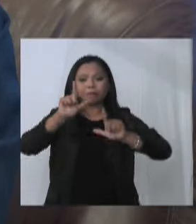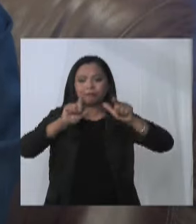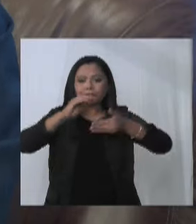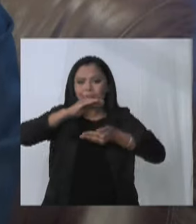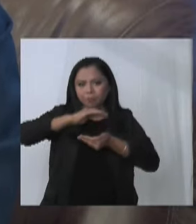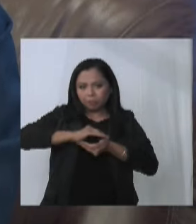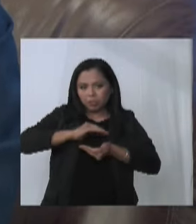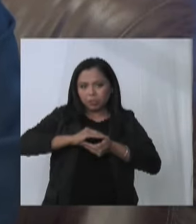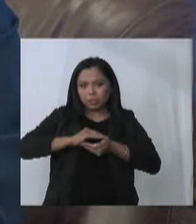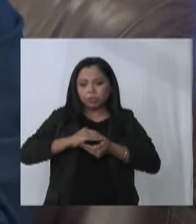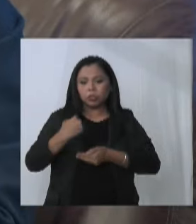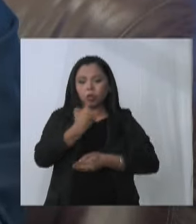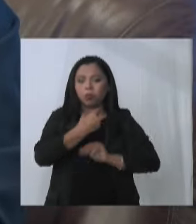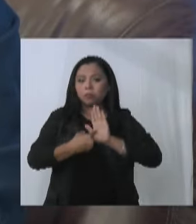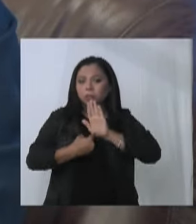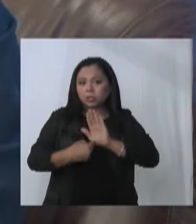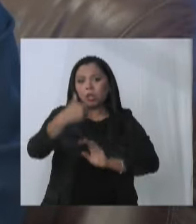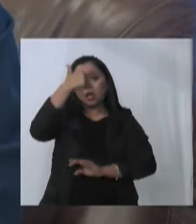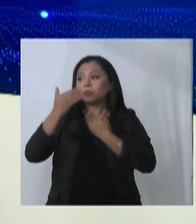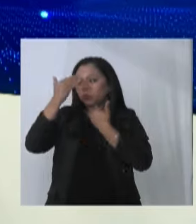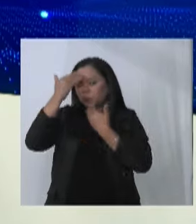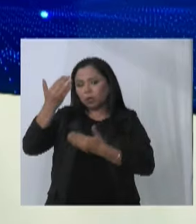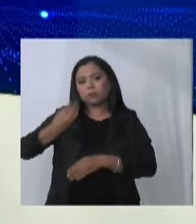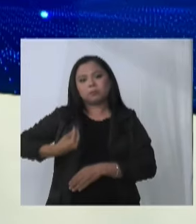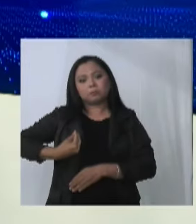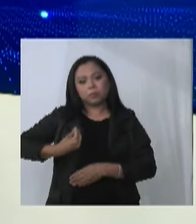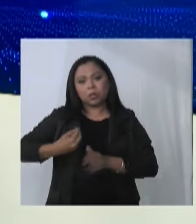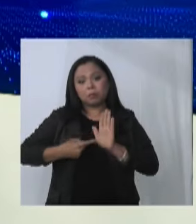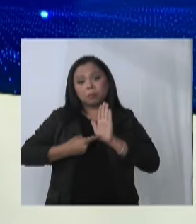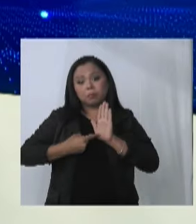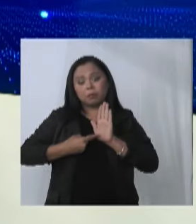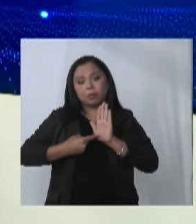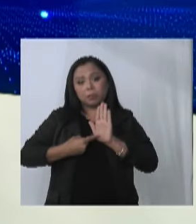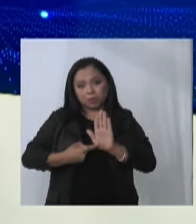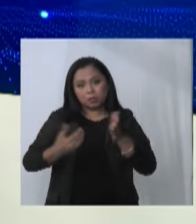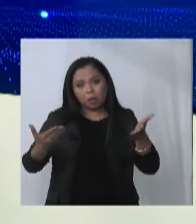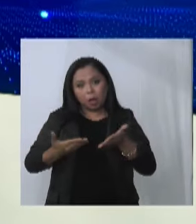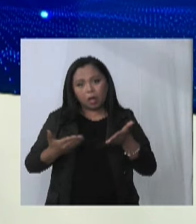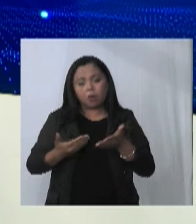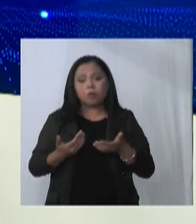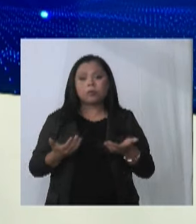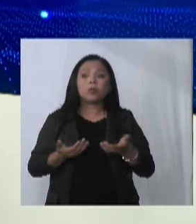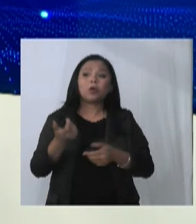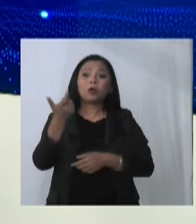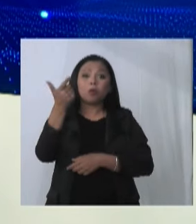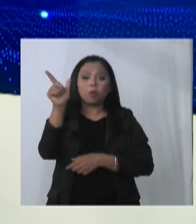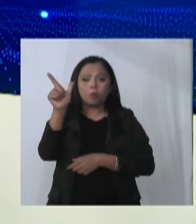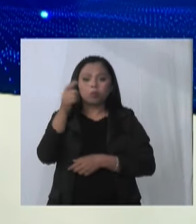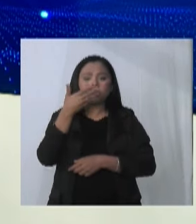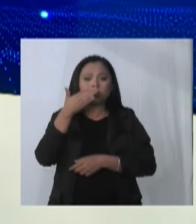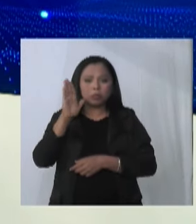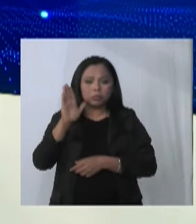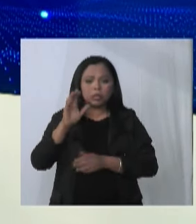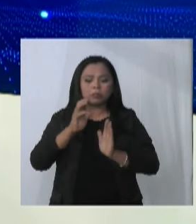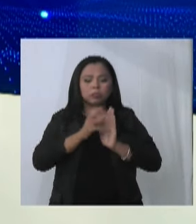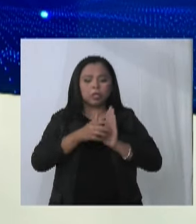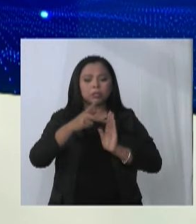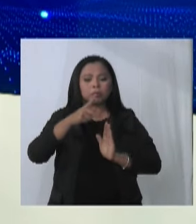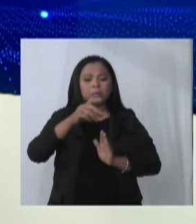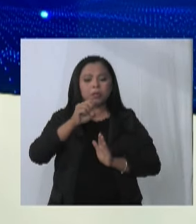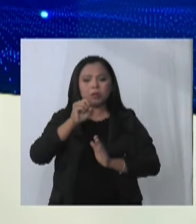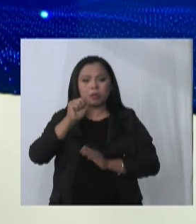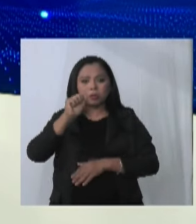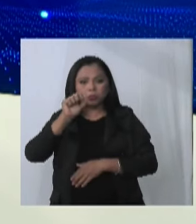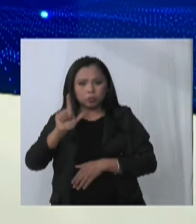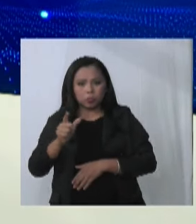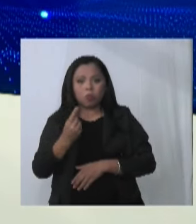nos apresentando. Eu sou Talcírio Alencar. Agora, a vez do candidato do PSOL, Francinaldo Leão, que faz também em